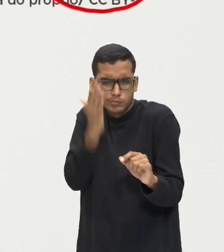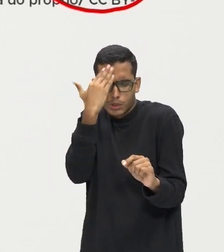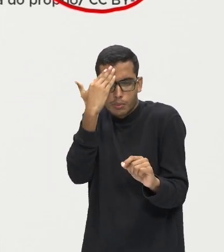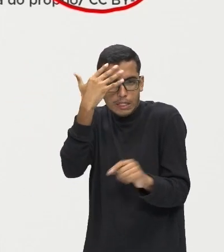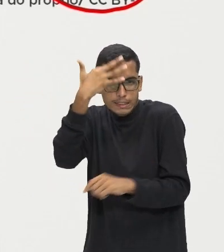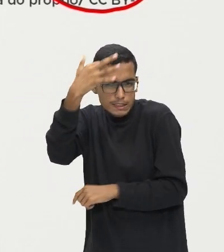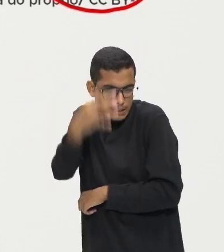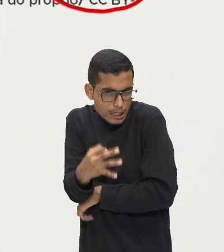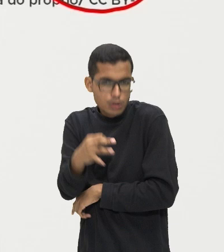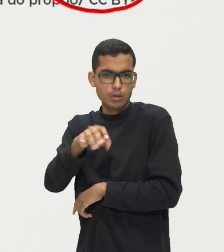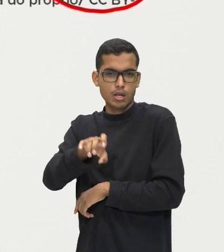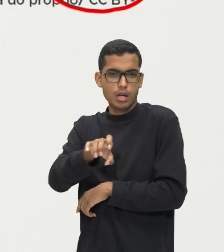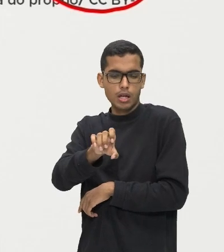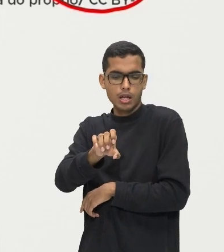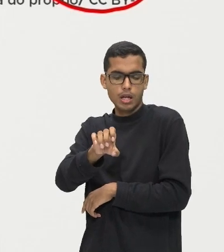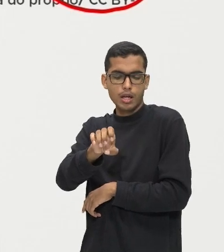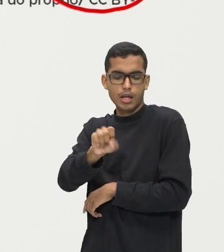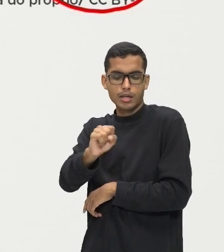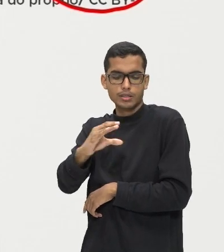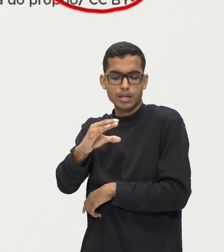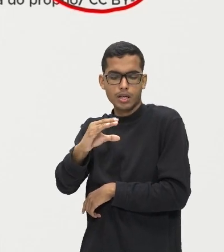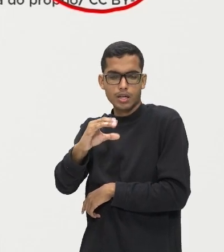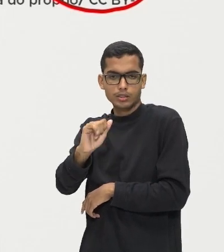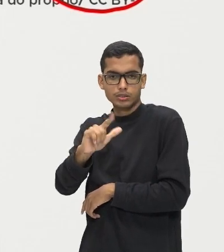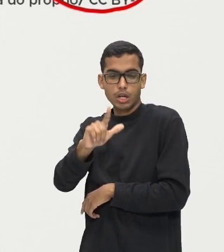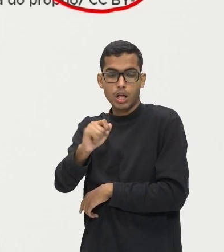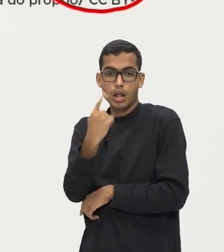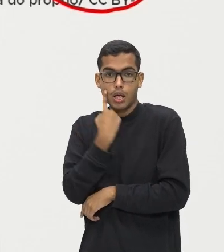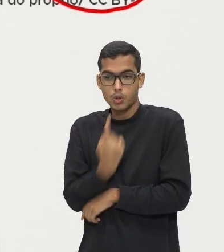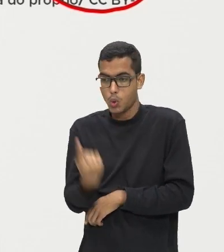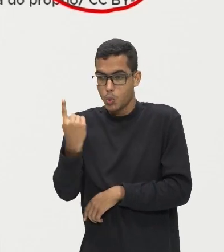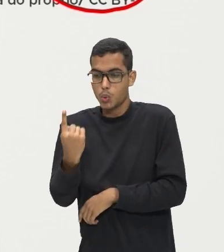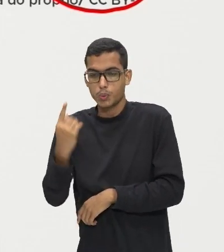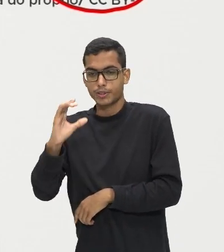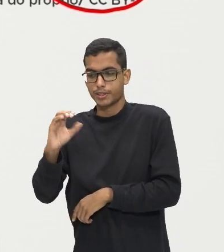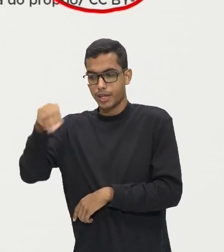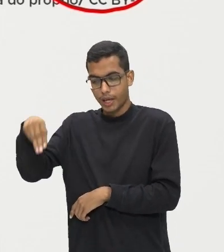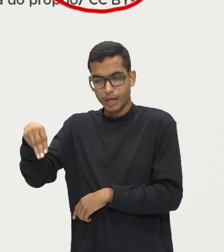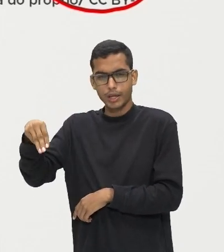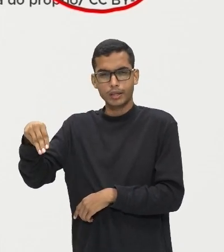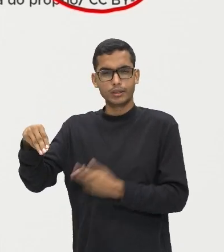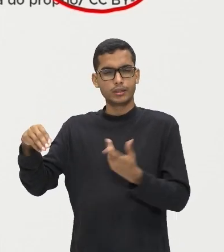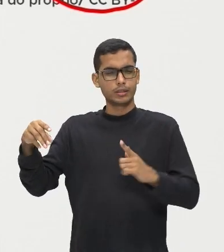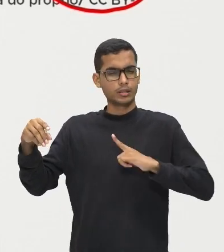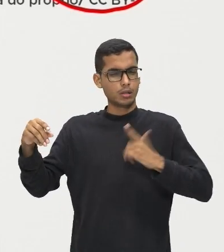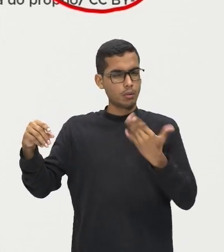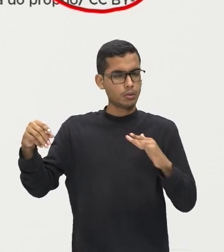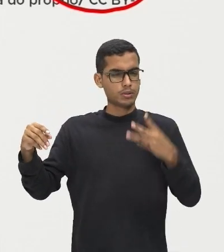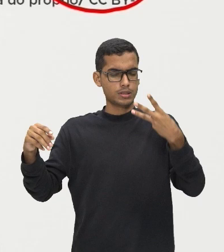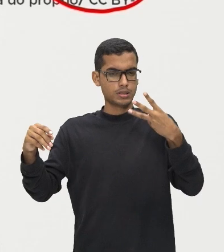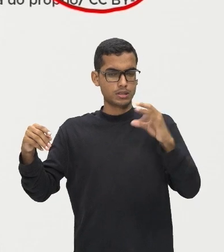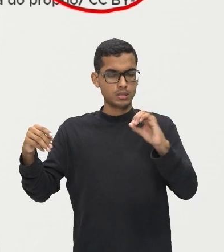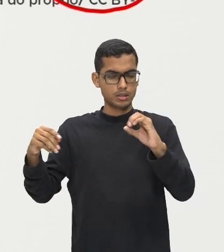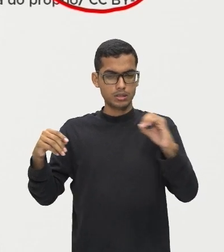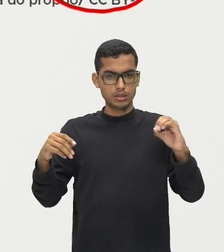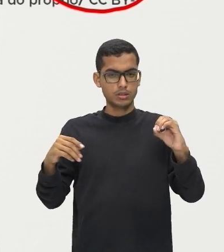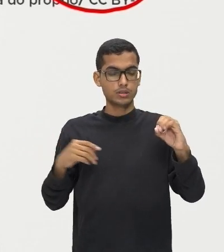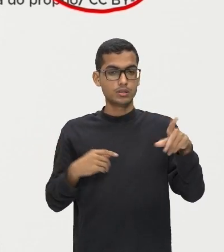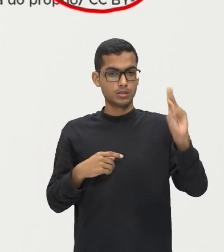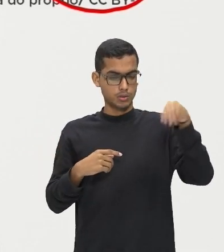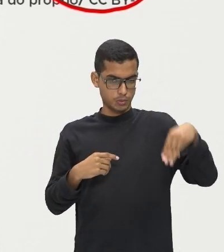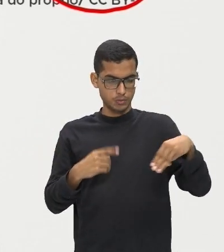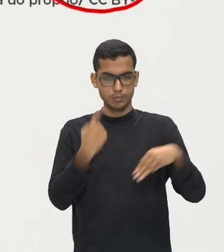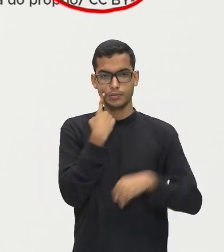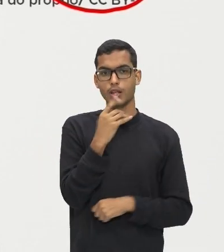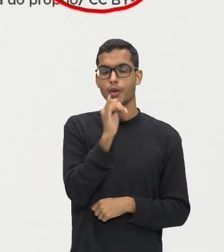mas a cada 1 centímetro tem em torno de 300 quilômetros, tá? Então, se você pegar